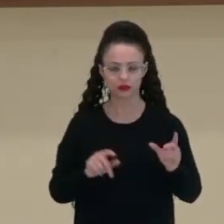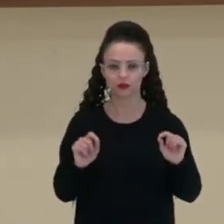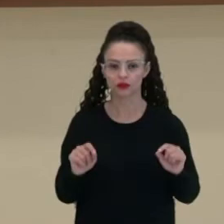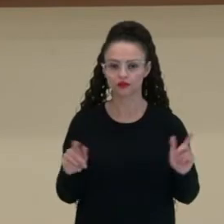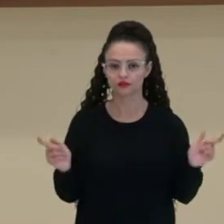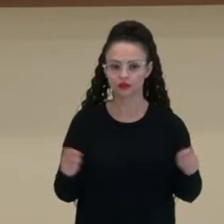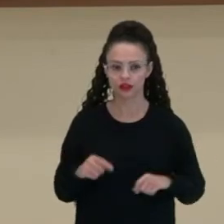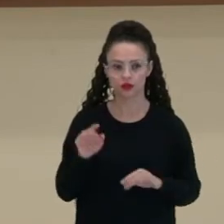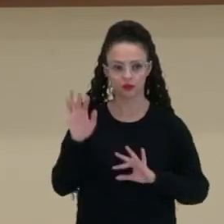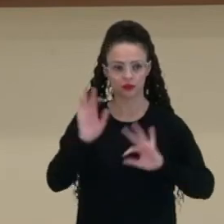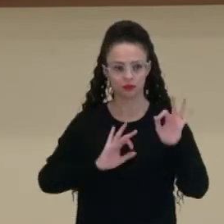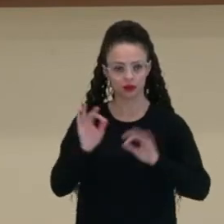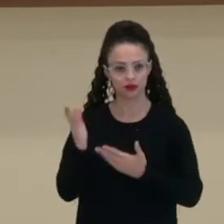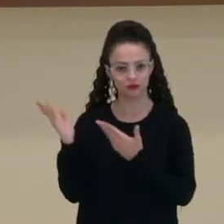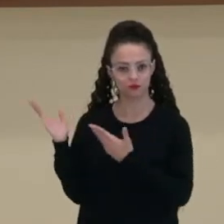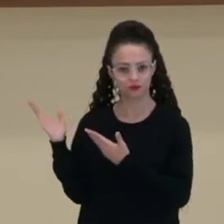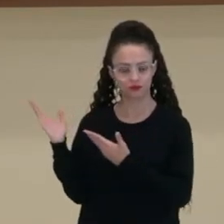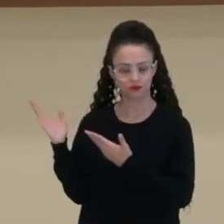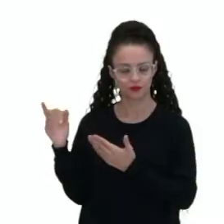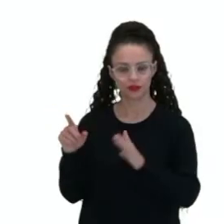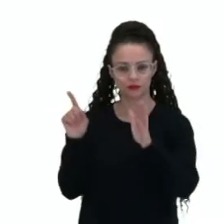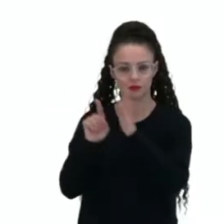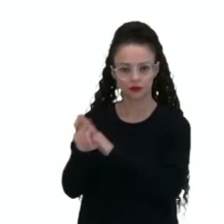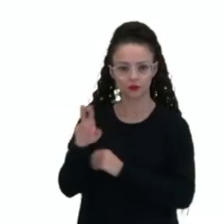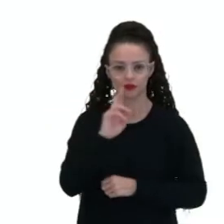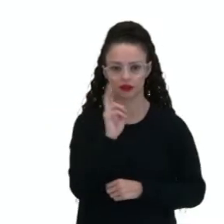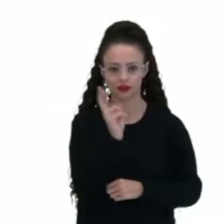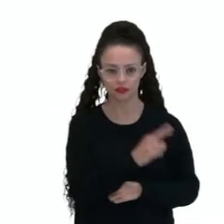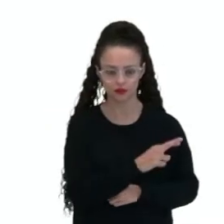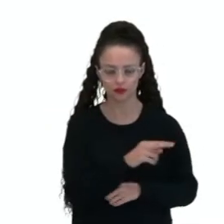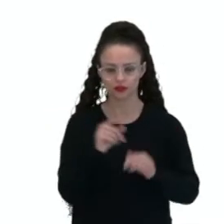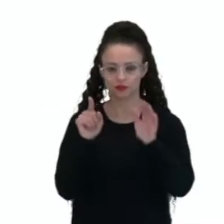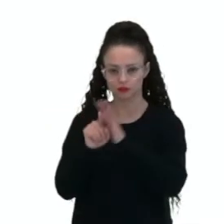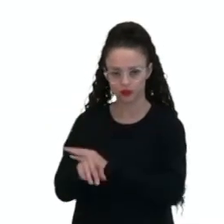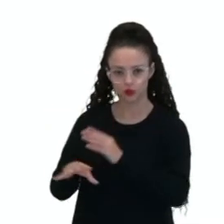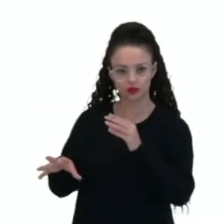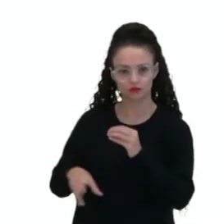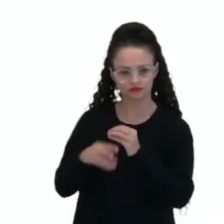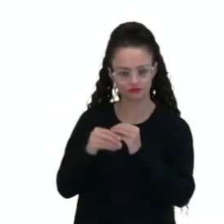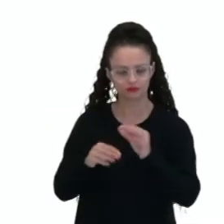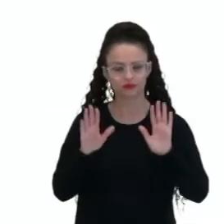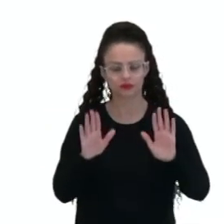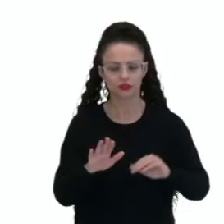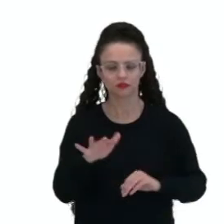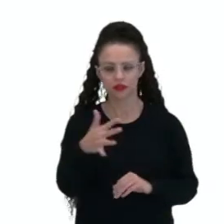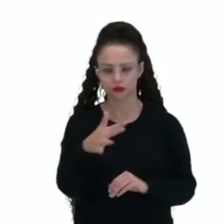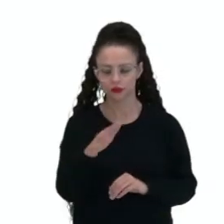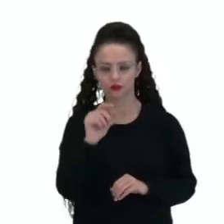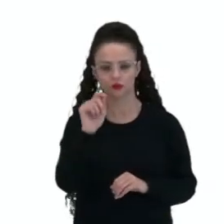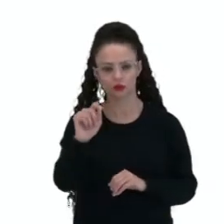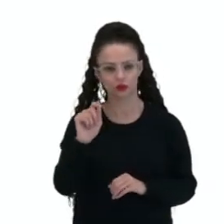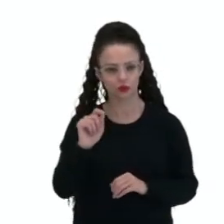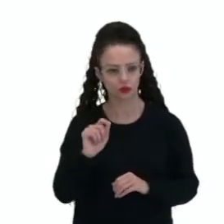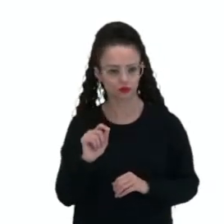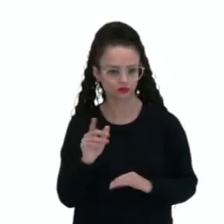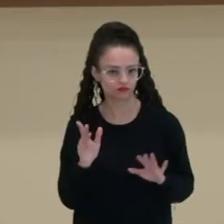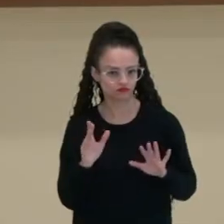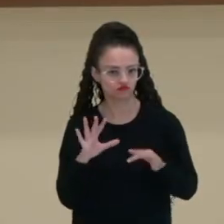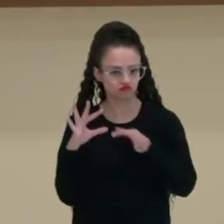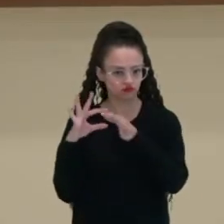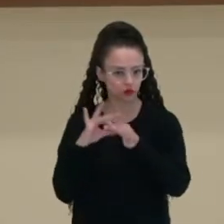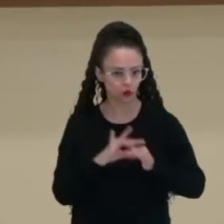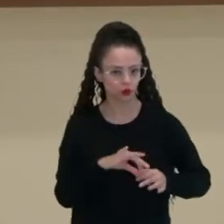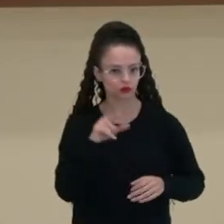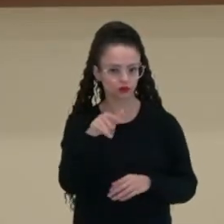elas, né, eu preparei essa aqui, ó. Então, pergunta, resposta, pergunta engajada. Mais ou menos, né, dentro do que